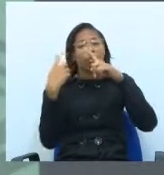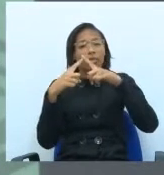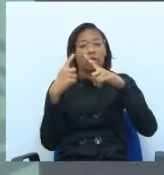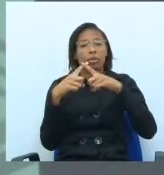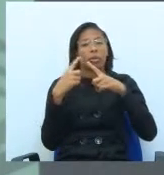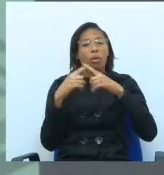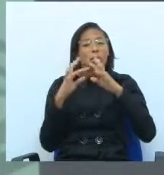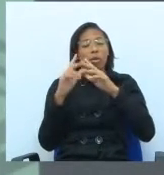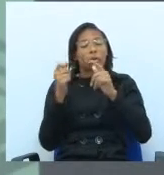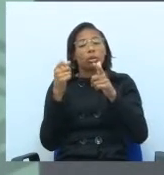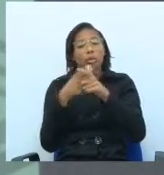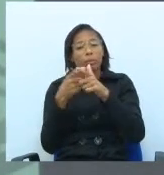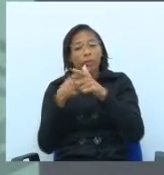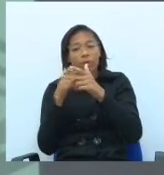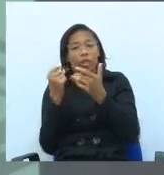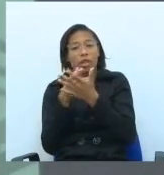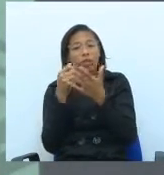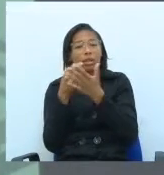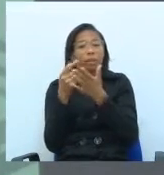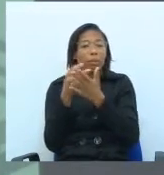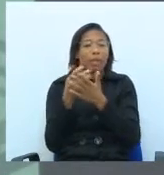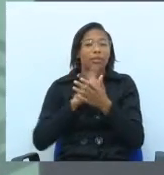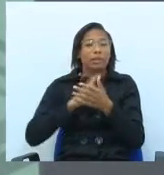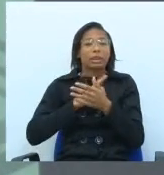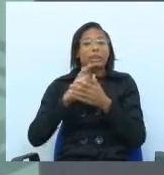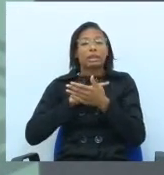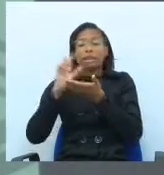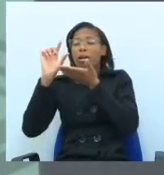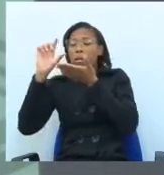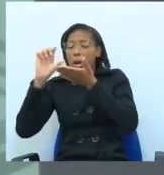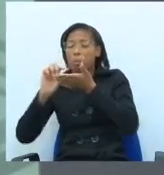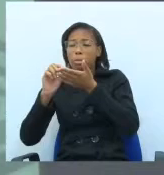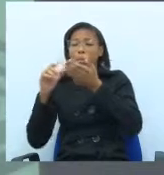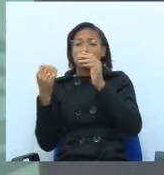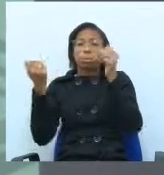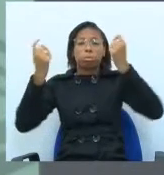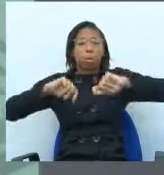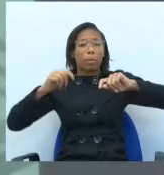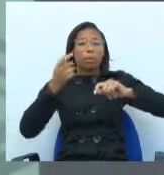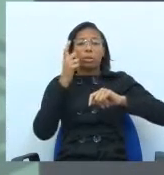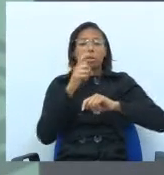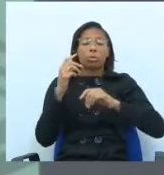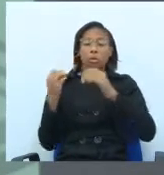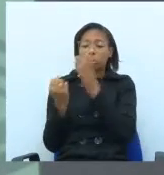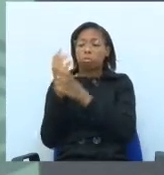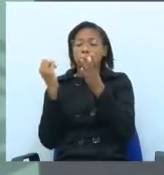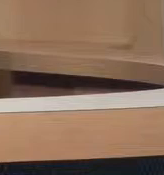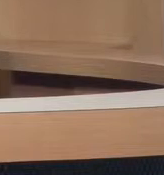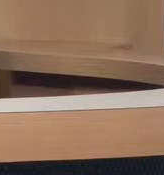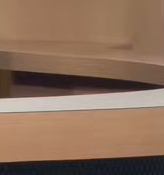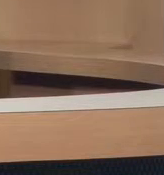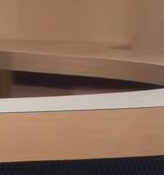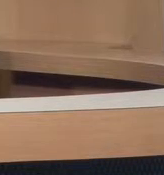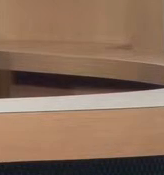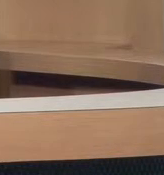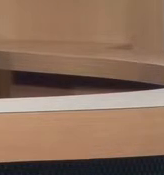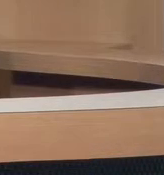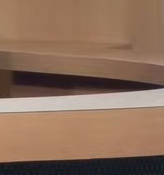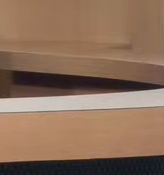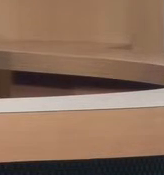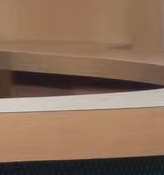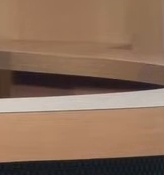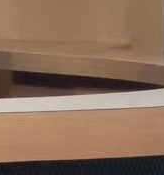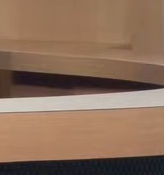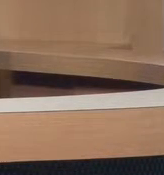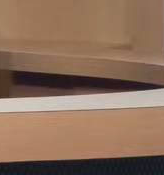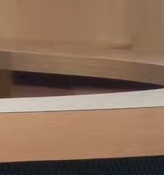com as despesas de custeio e você acaba tendo uma baixa capacidade de investimento com recursos próprios. Geraldo Celestino,